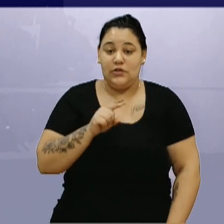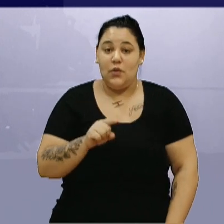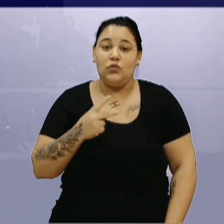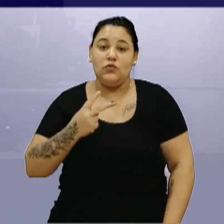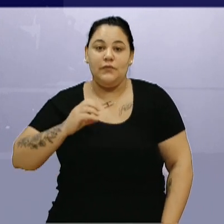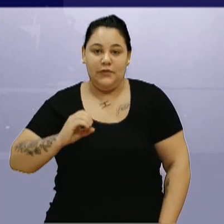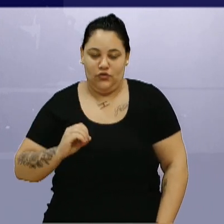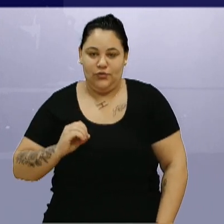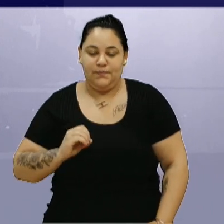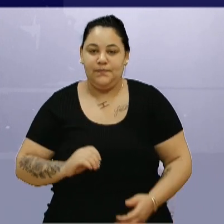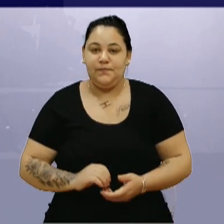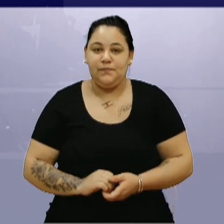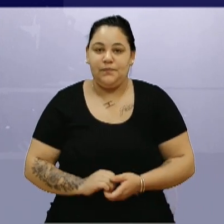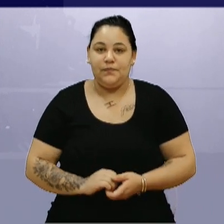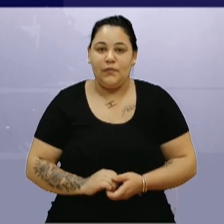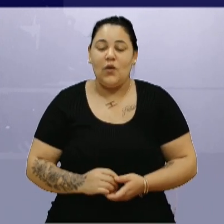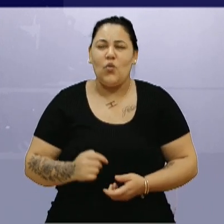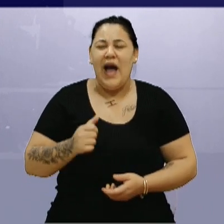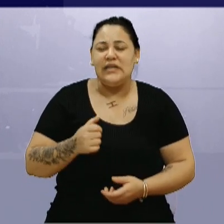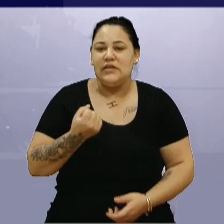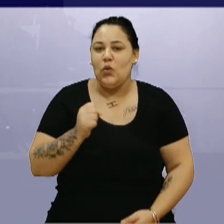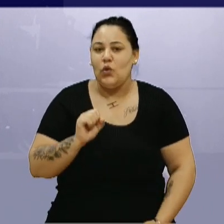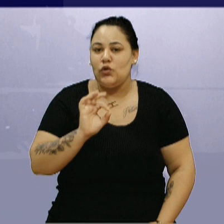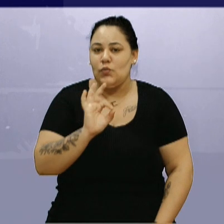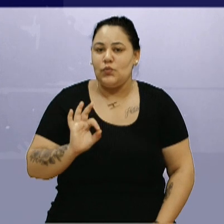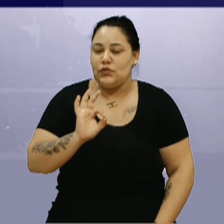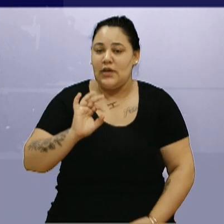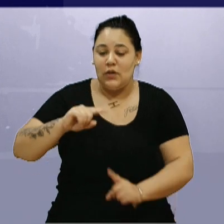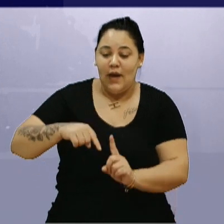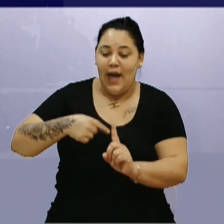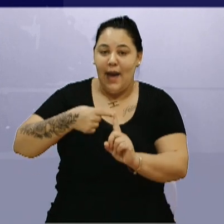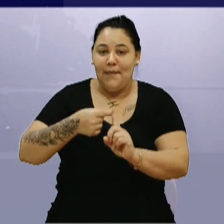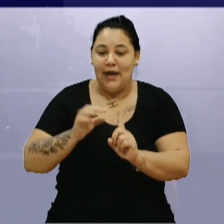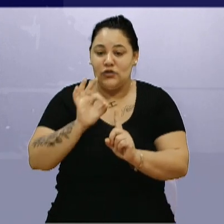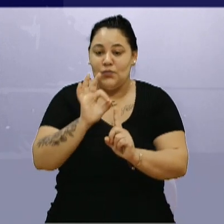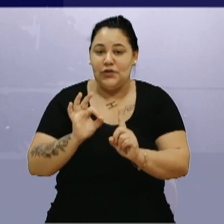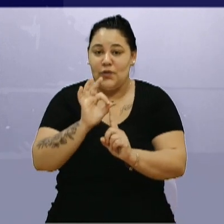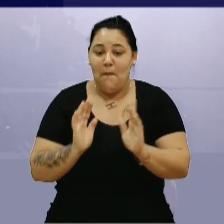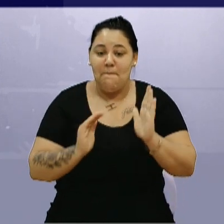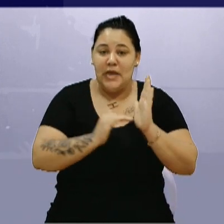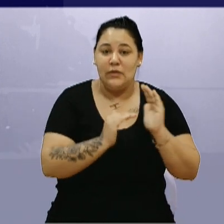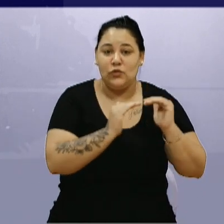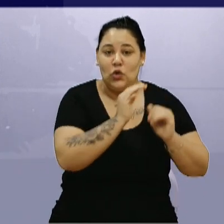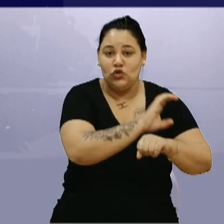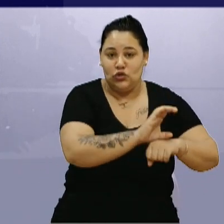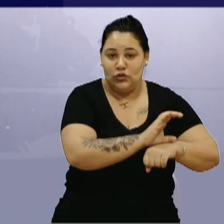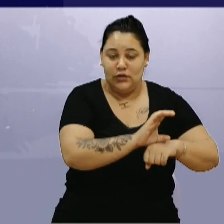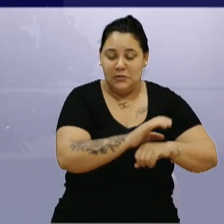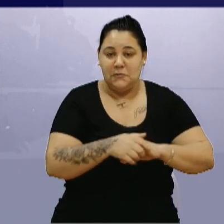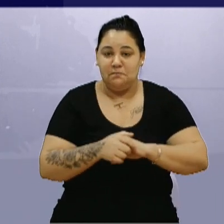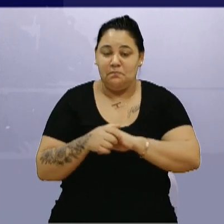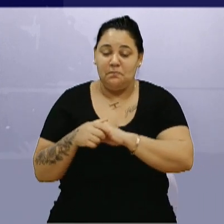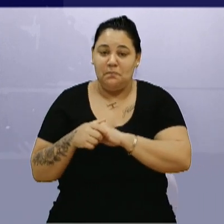23,20%. Quase 8% a mais do percentual mínimo constitucional. E o histórico